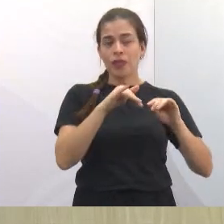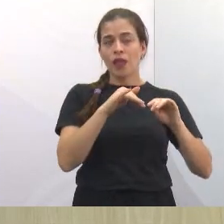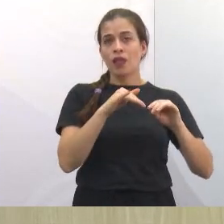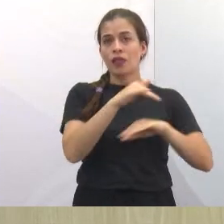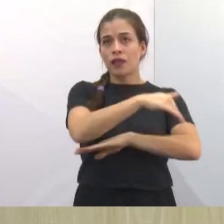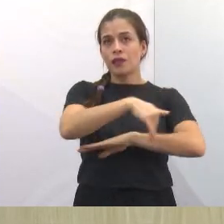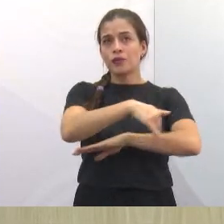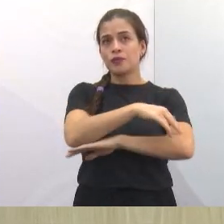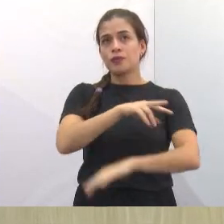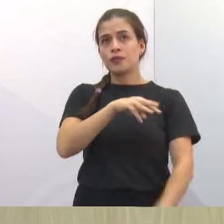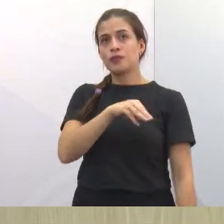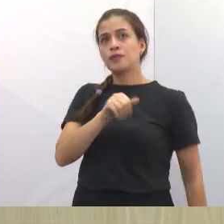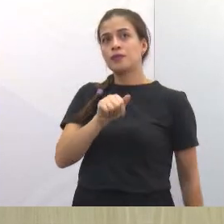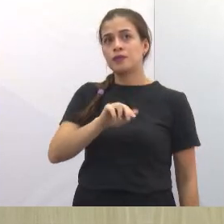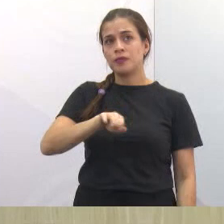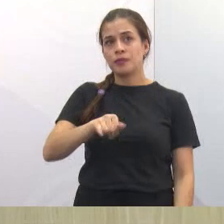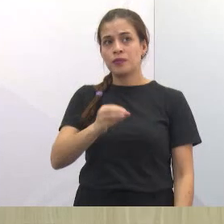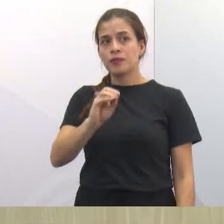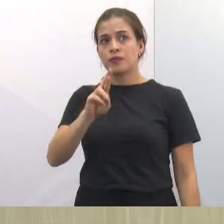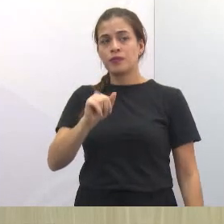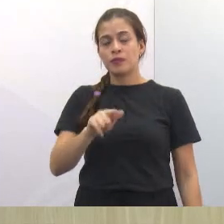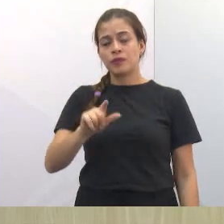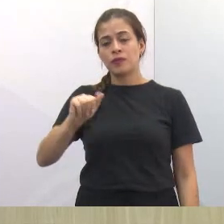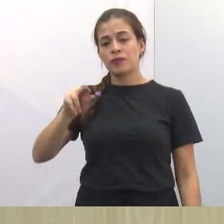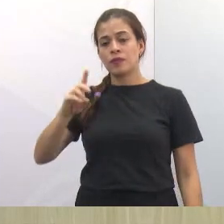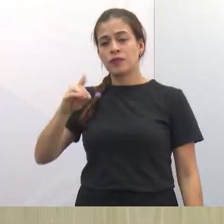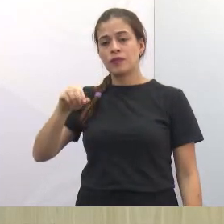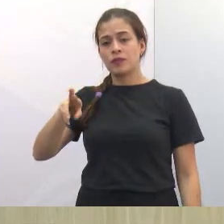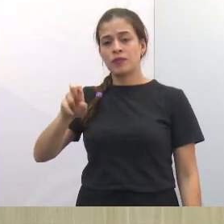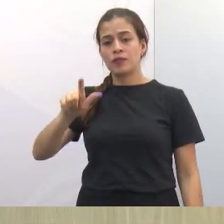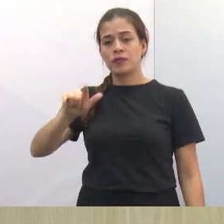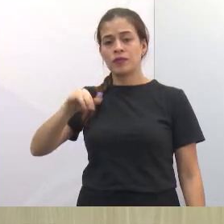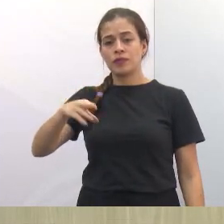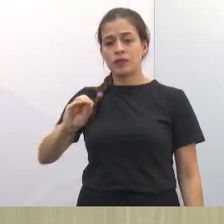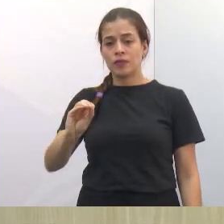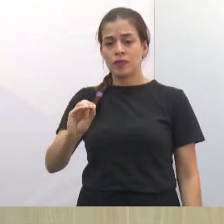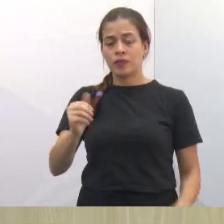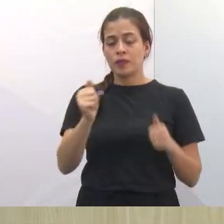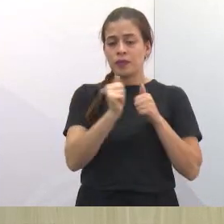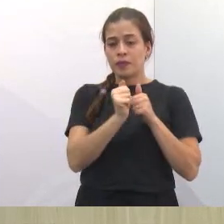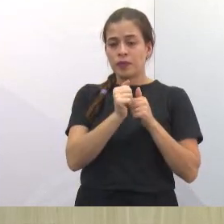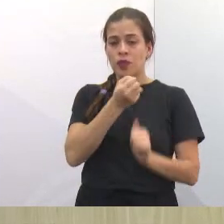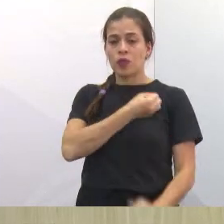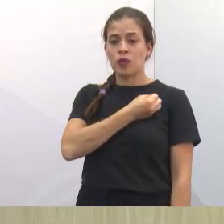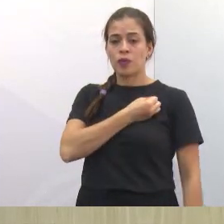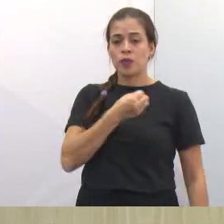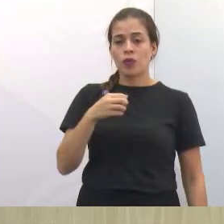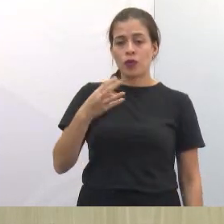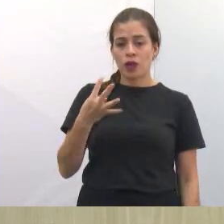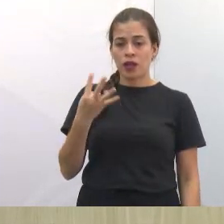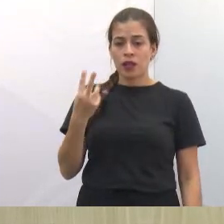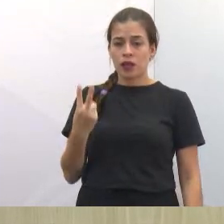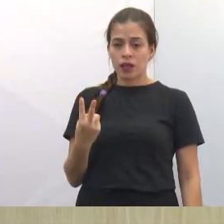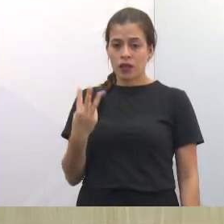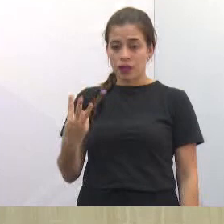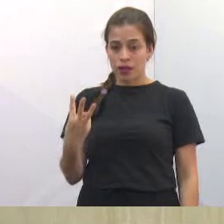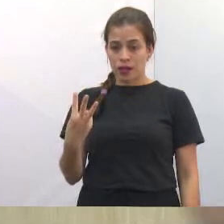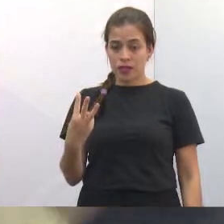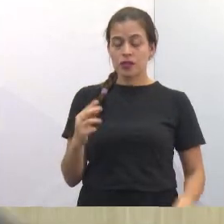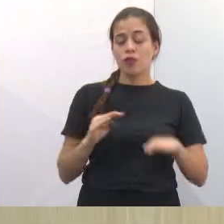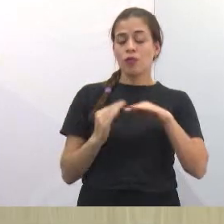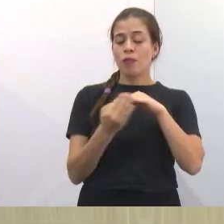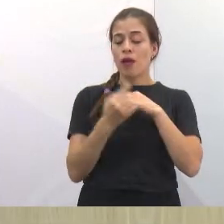Major Laudelino José de Moraes, próximo ao número 43, no Parque Meia Lua, neste